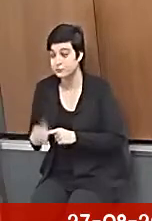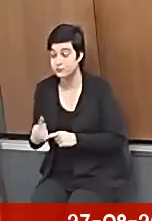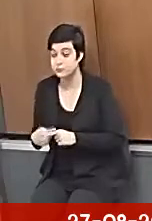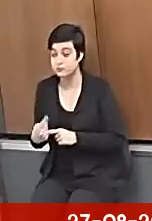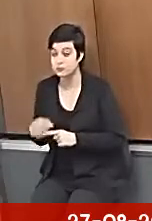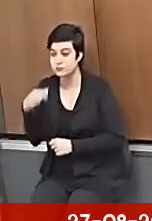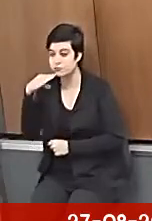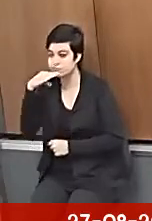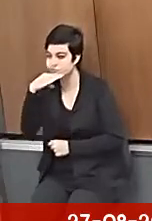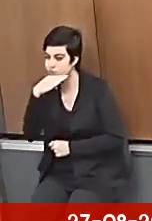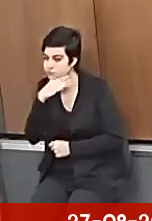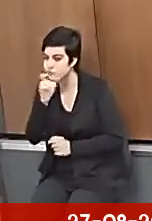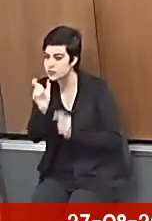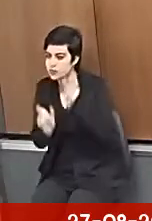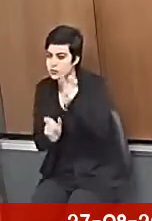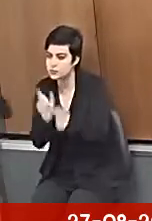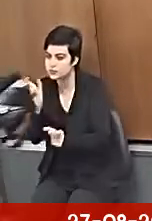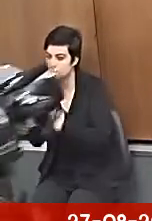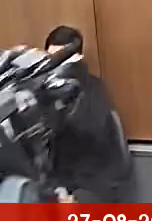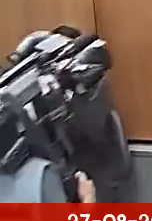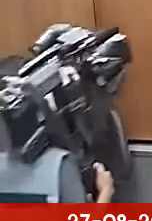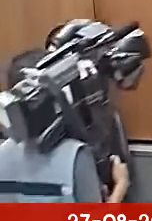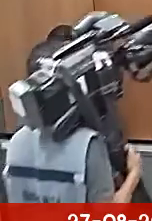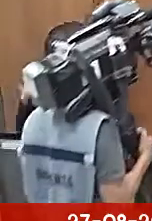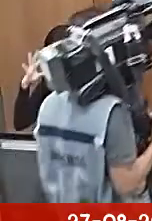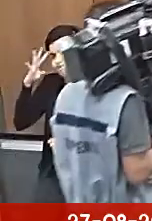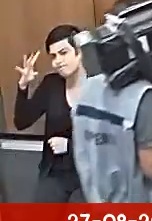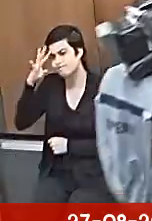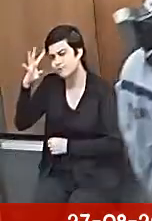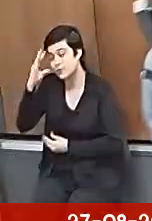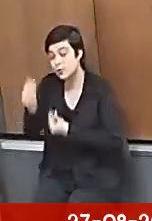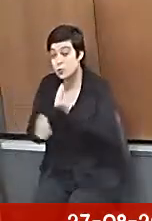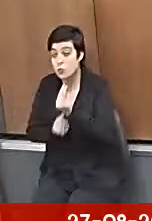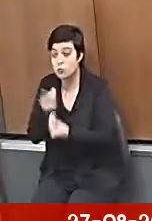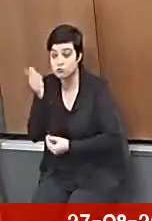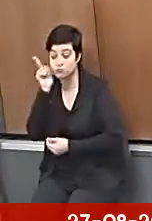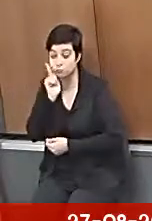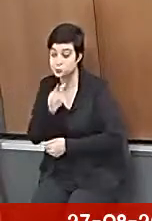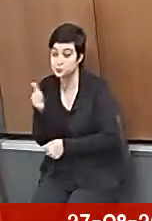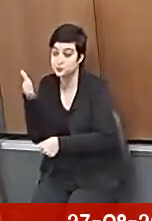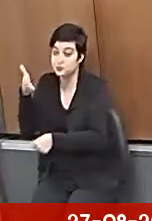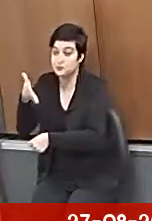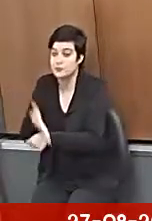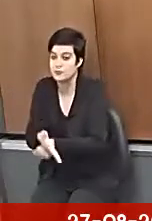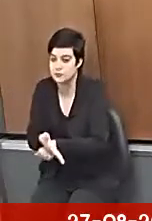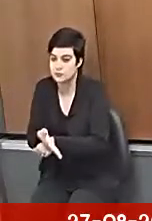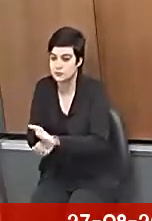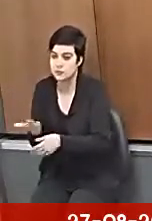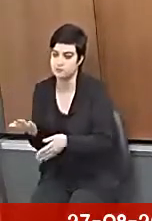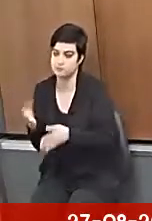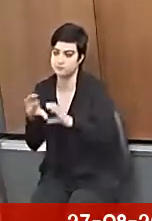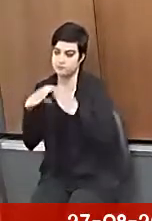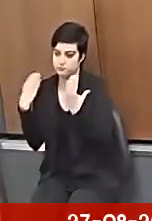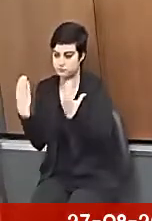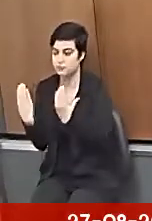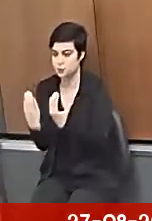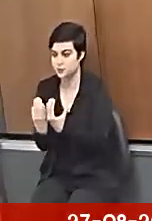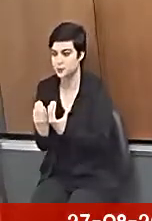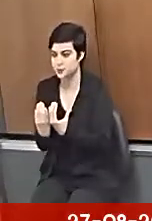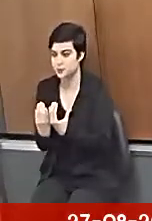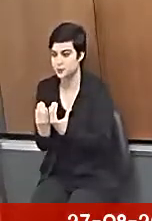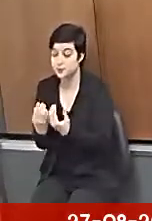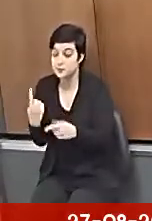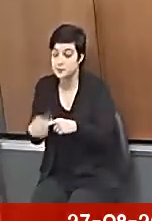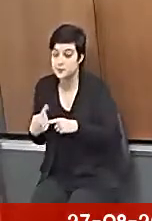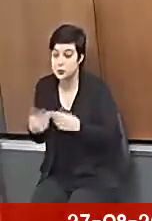vendo todas as pessoas aqui eu estava imaginando seguinte com que eles conseguem chegar no mineirão porque é o seguinte é se uniram hoje é um